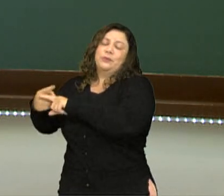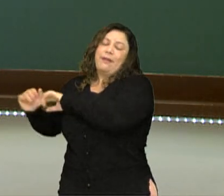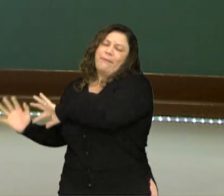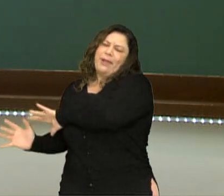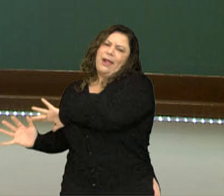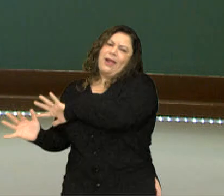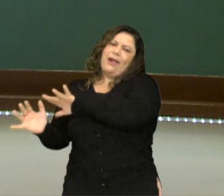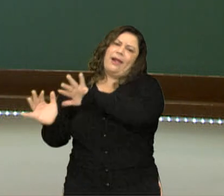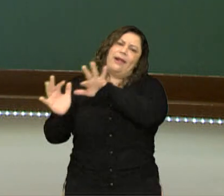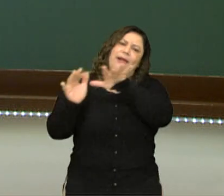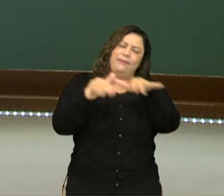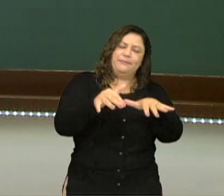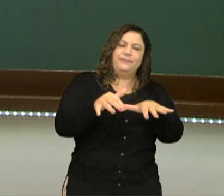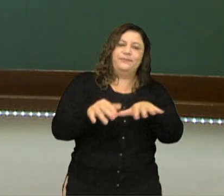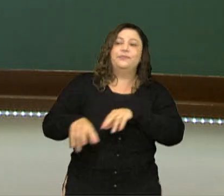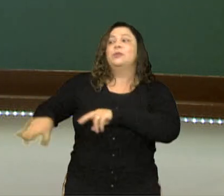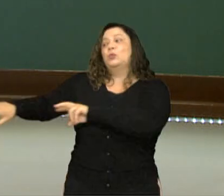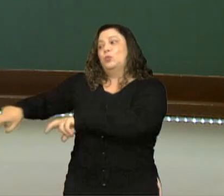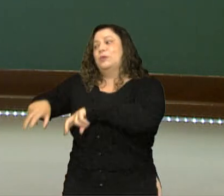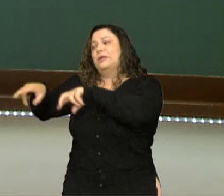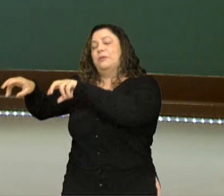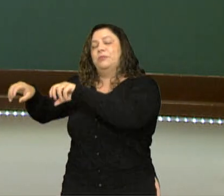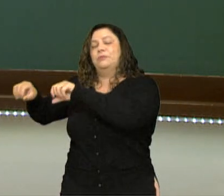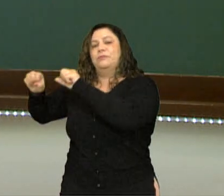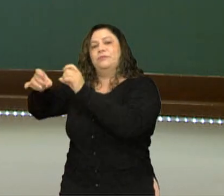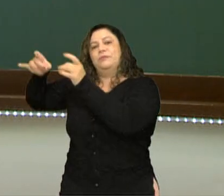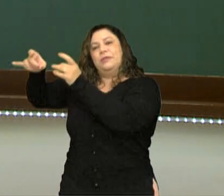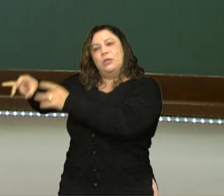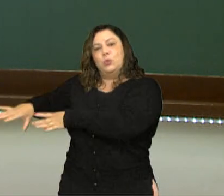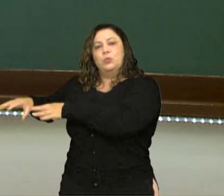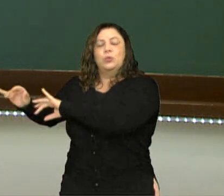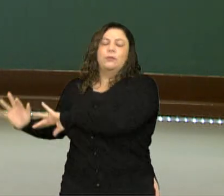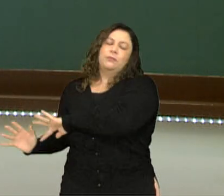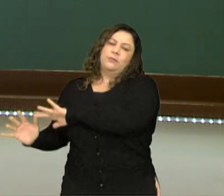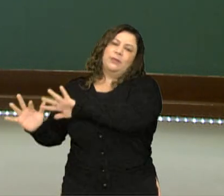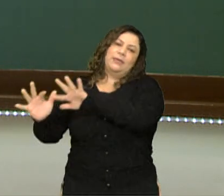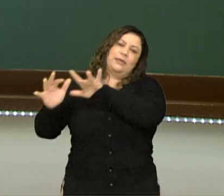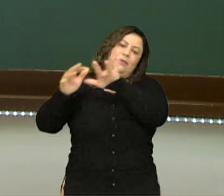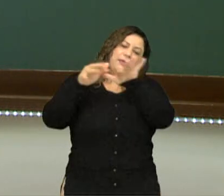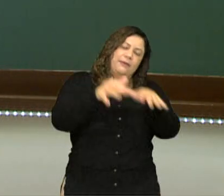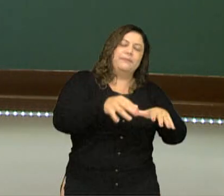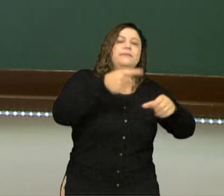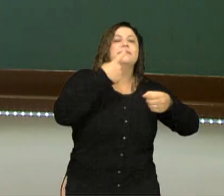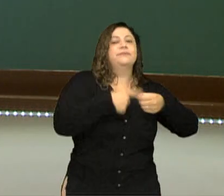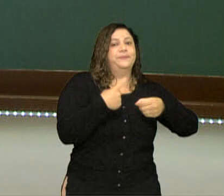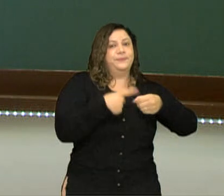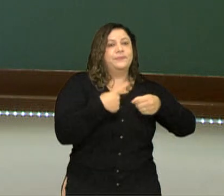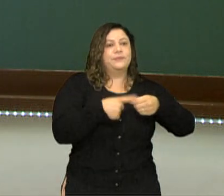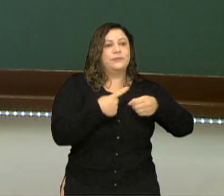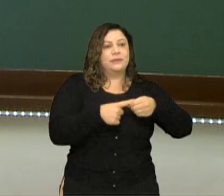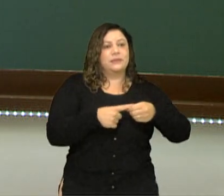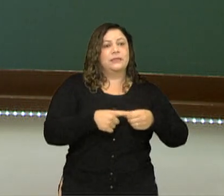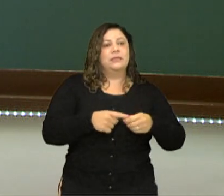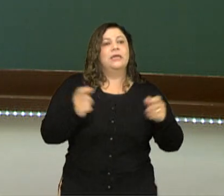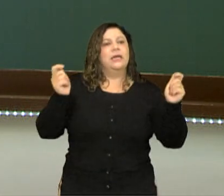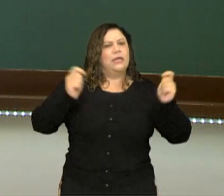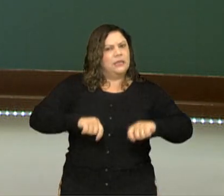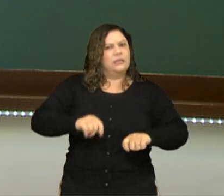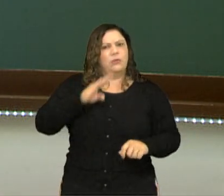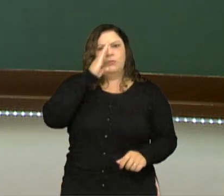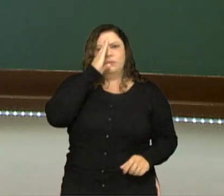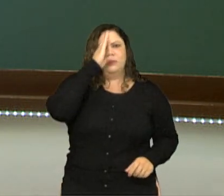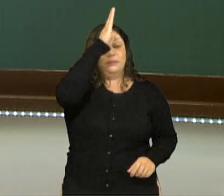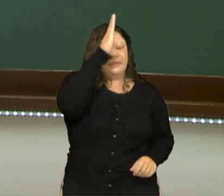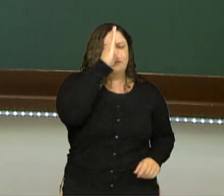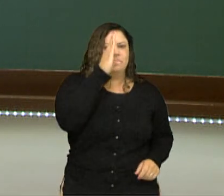campo para viver na cidade, é exatamente o processo de urbanização. Então, nós temos ele de forma bem